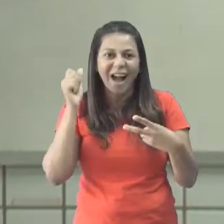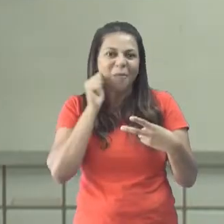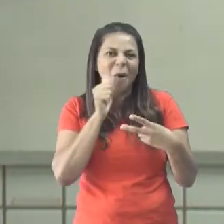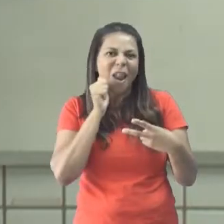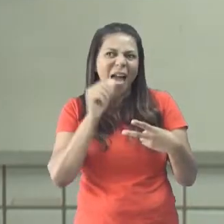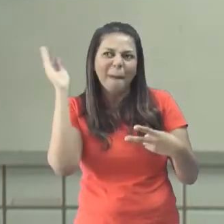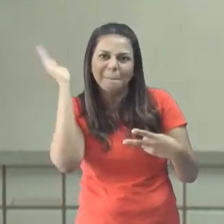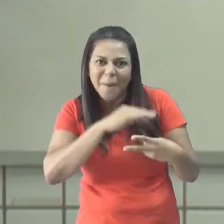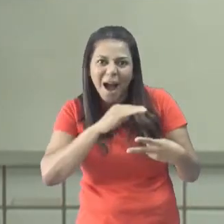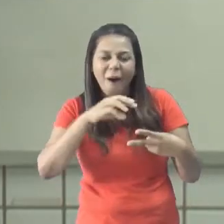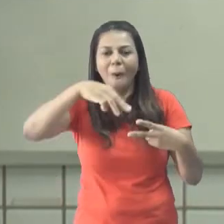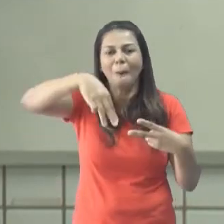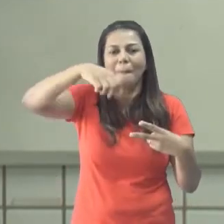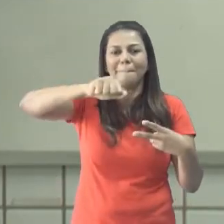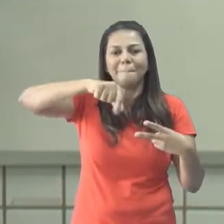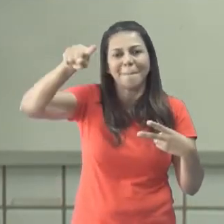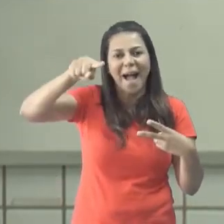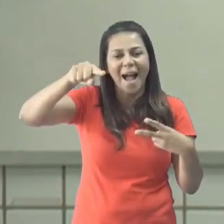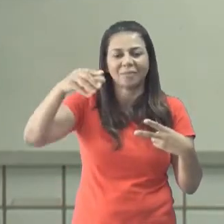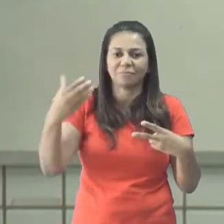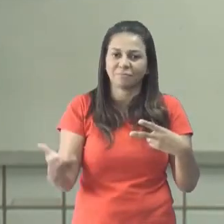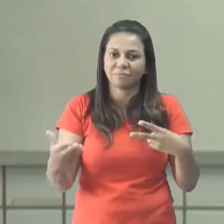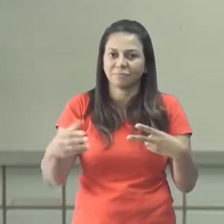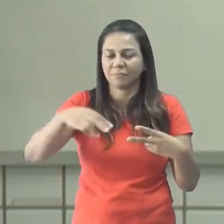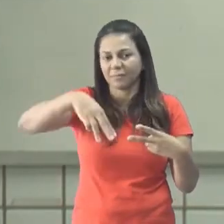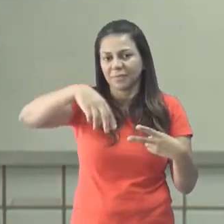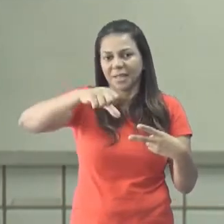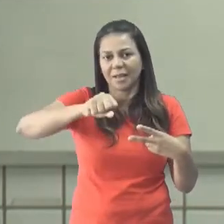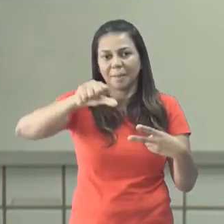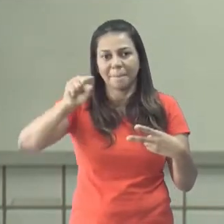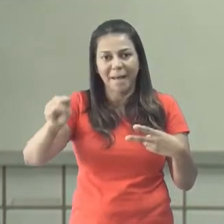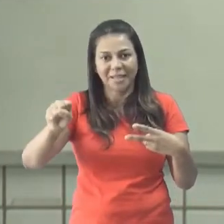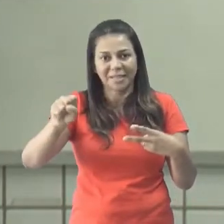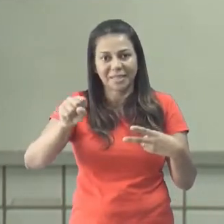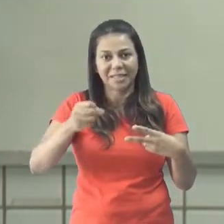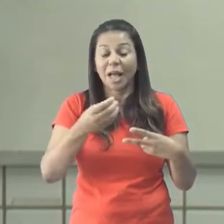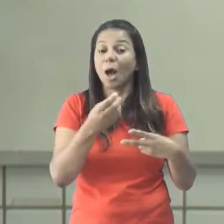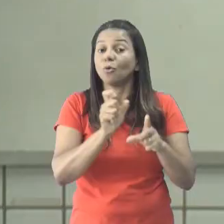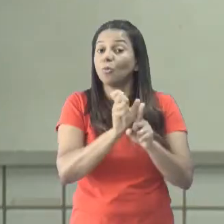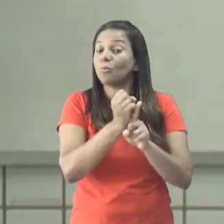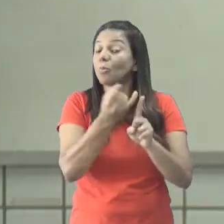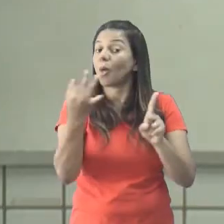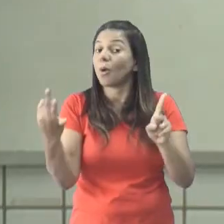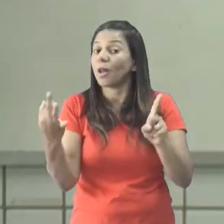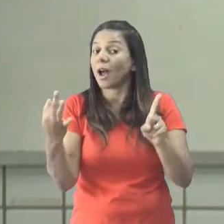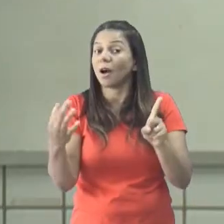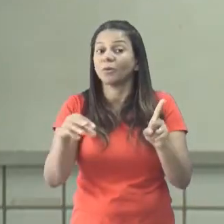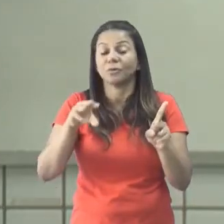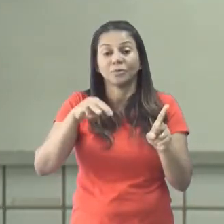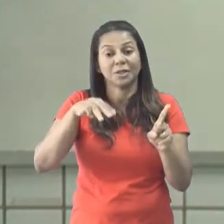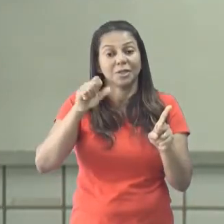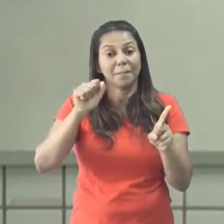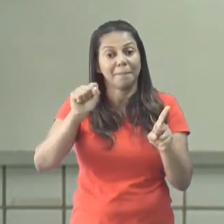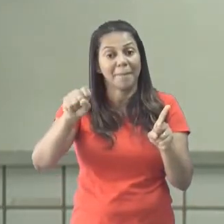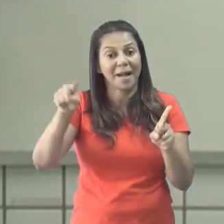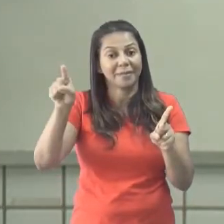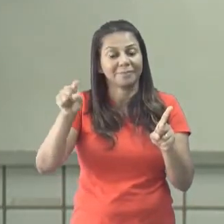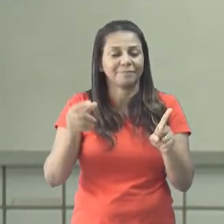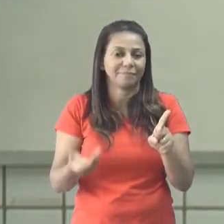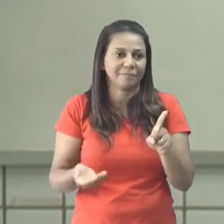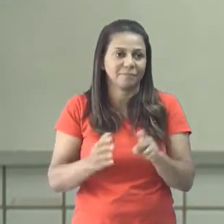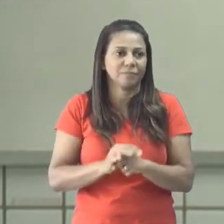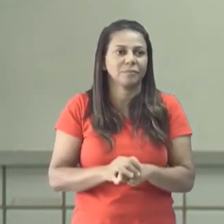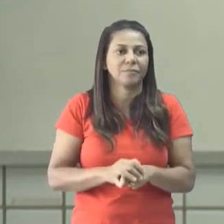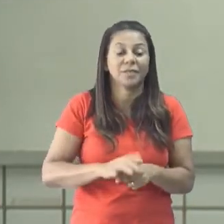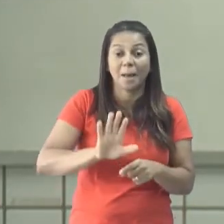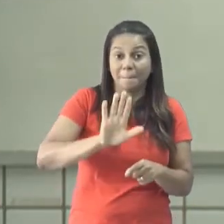má, mulheres más. É a única forma que a gente utiliza o má sem I, mas com acento. Já